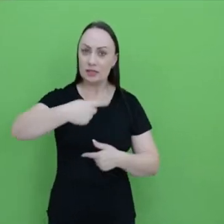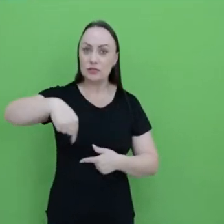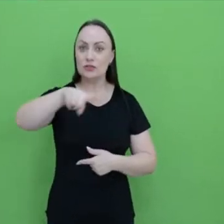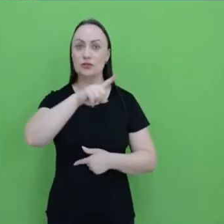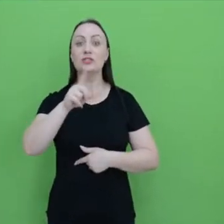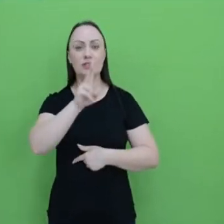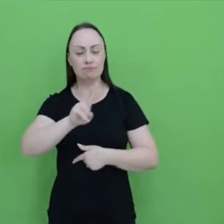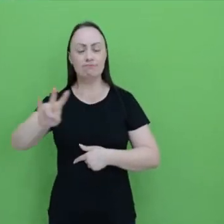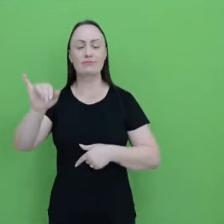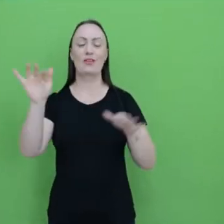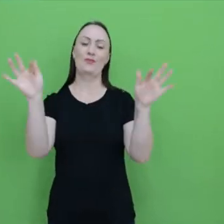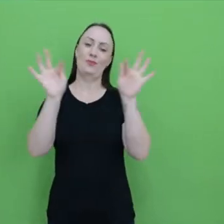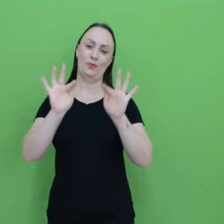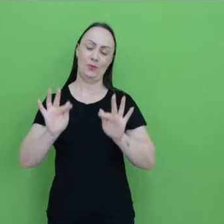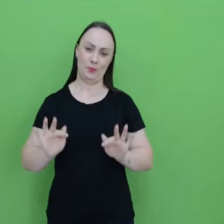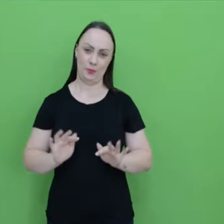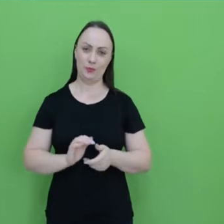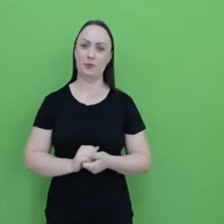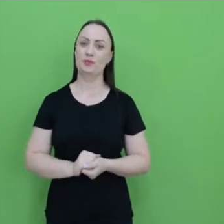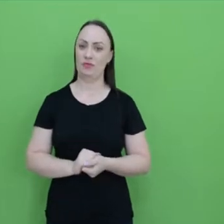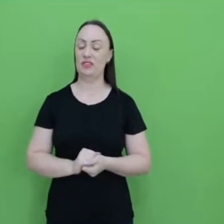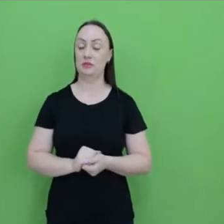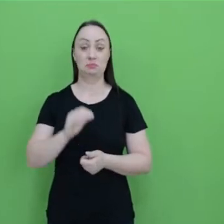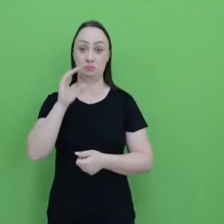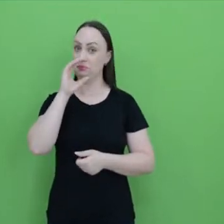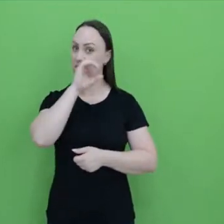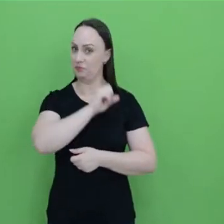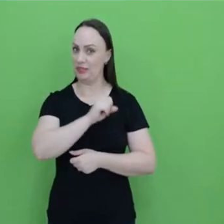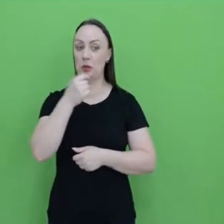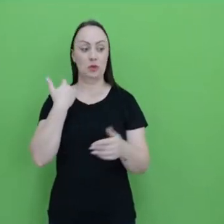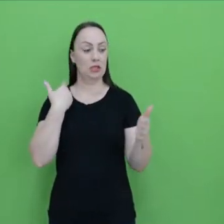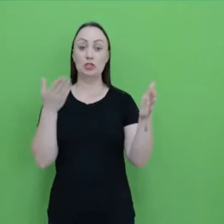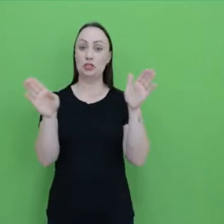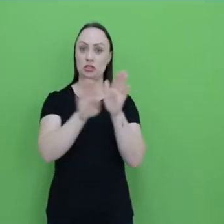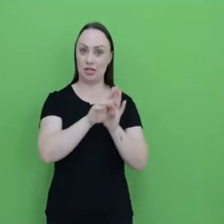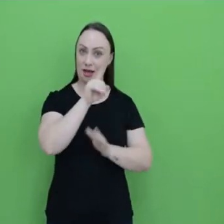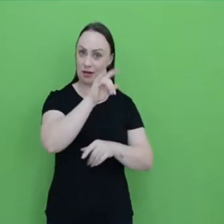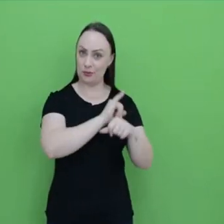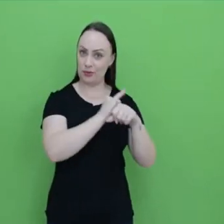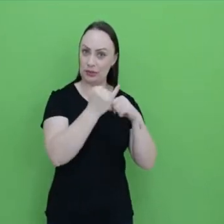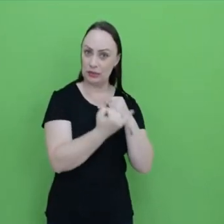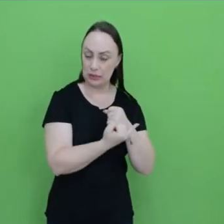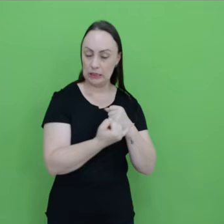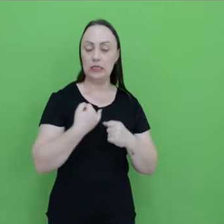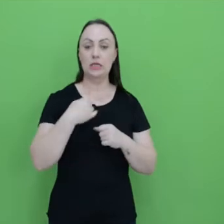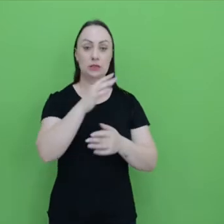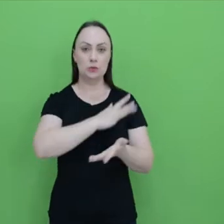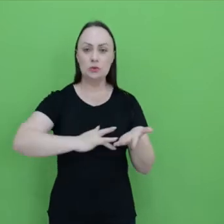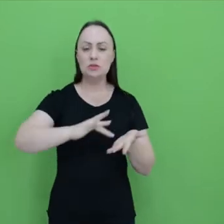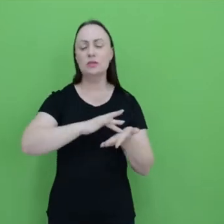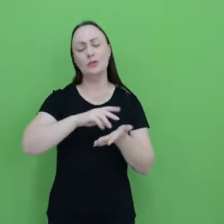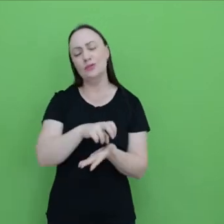Vocês serão muito felizes." Dentro de alguns instantes, eles chegaram à ilha. Os